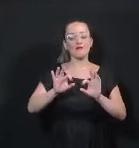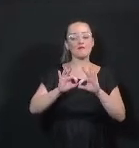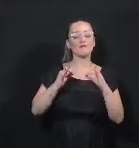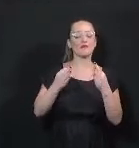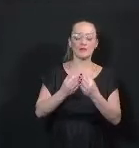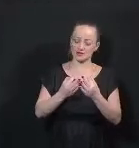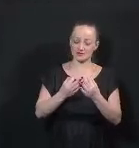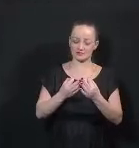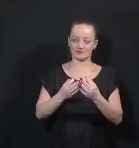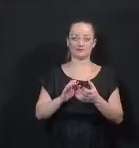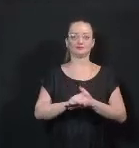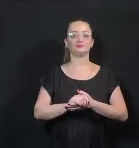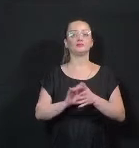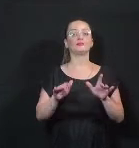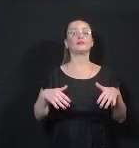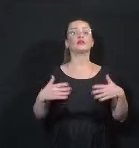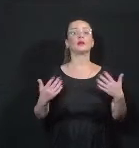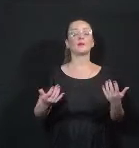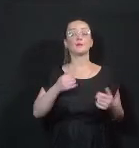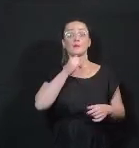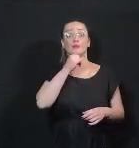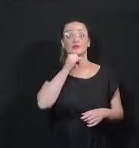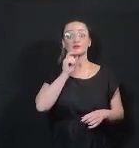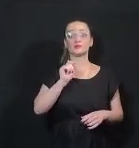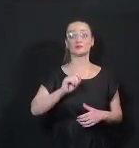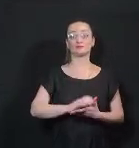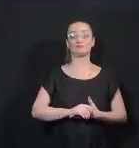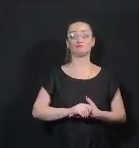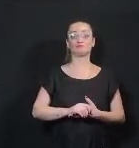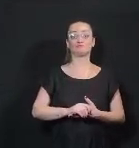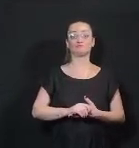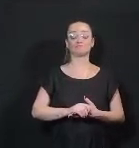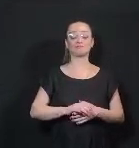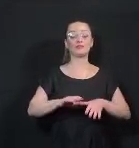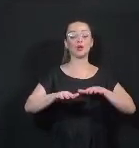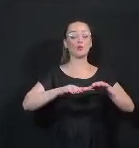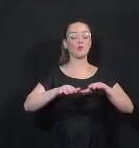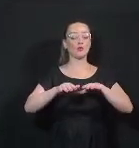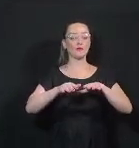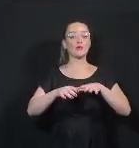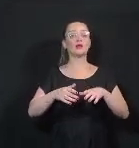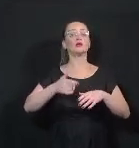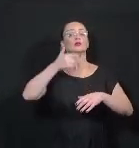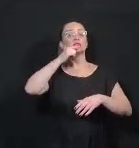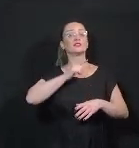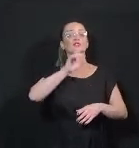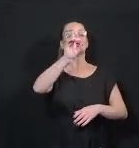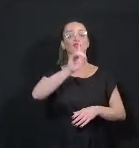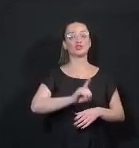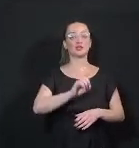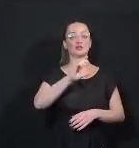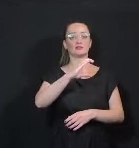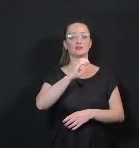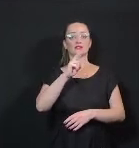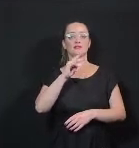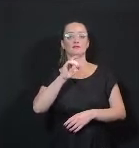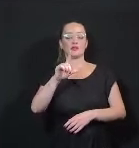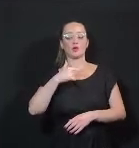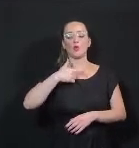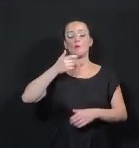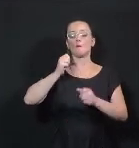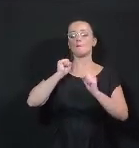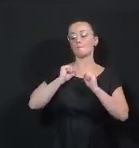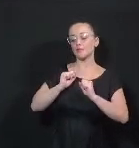etc. Então, por exemplo, os movimentos pelos direitos civis, né, de poder trabalhar, ter